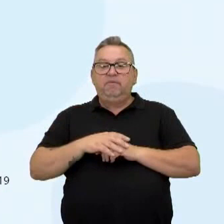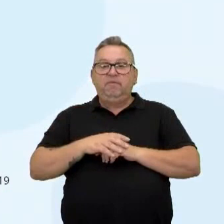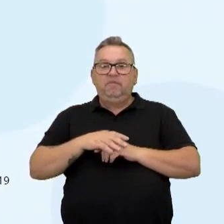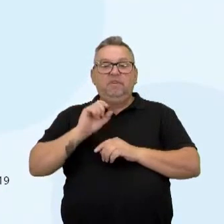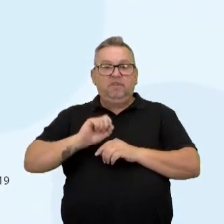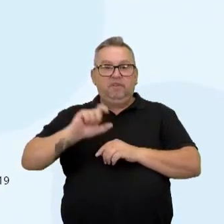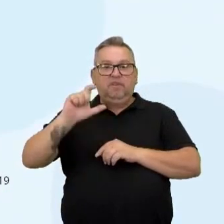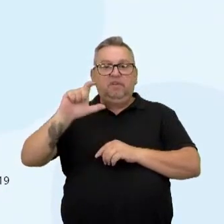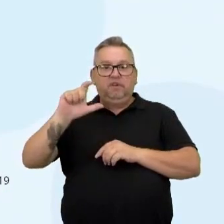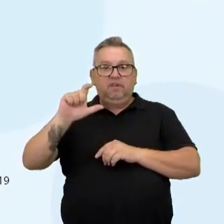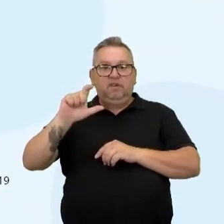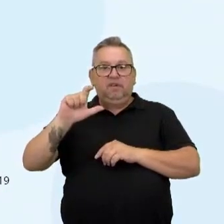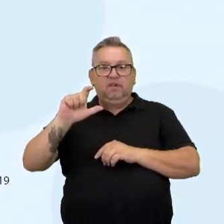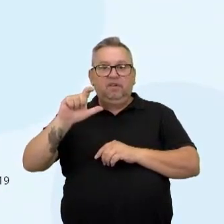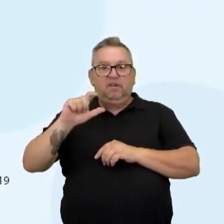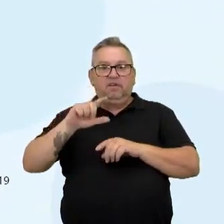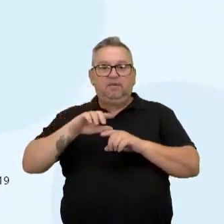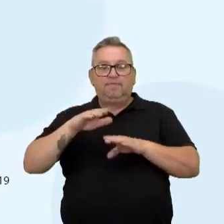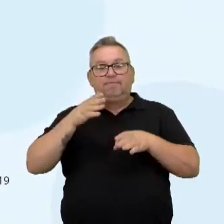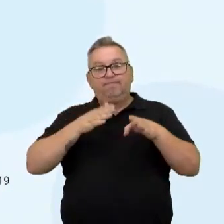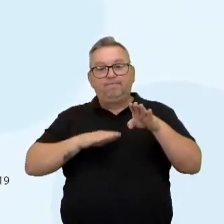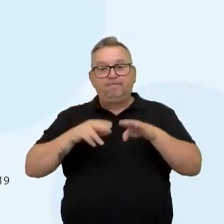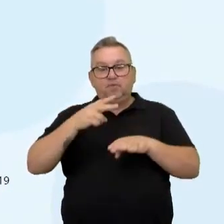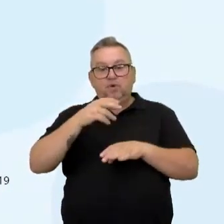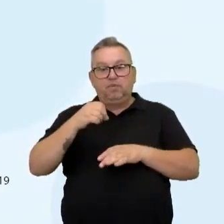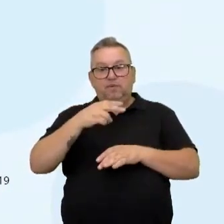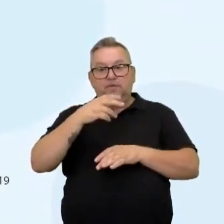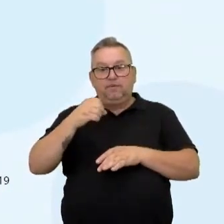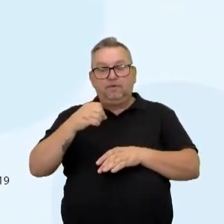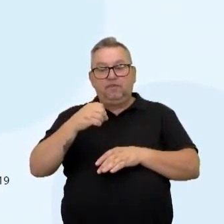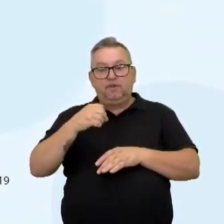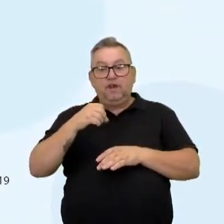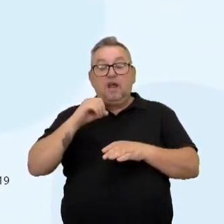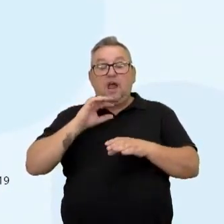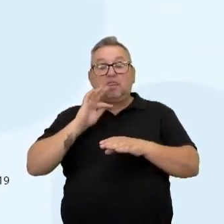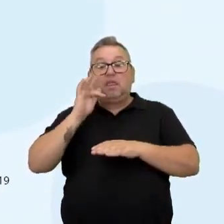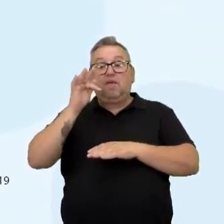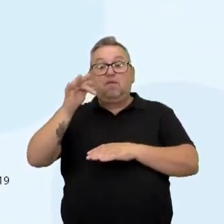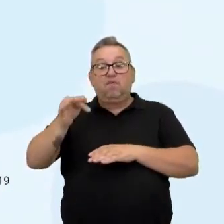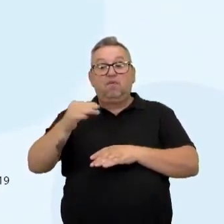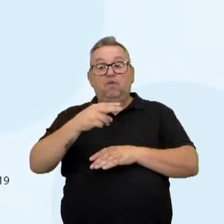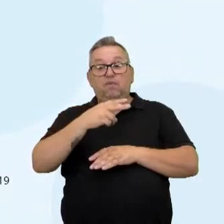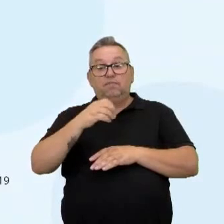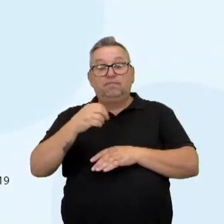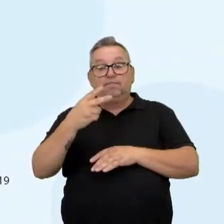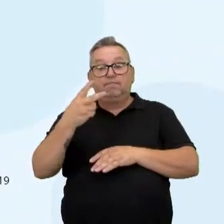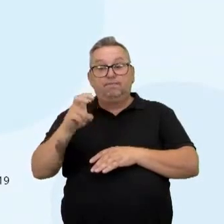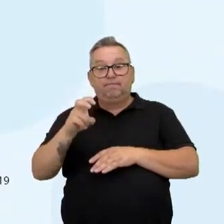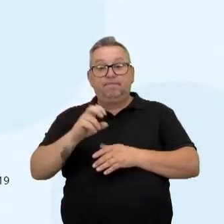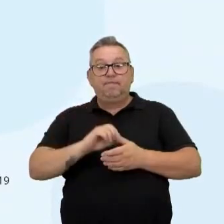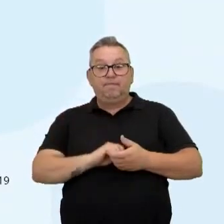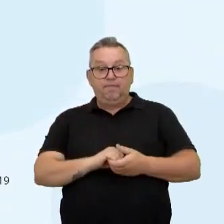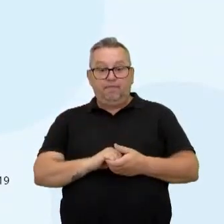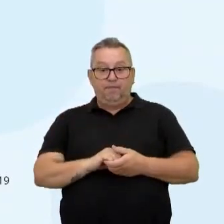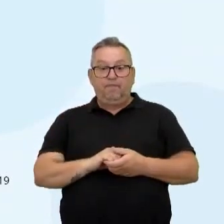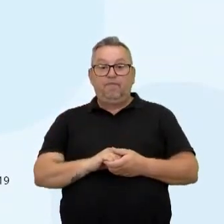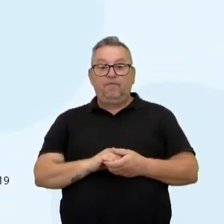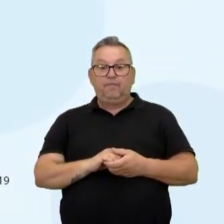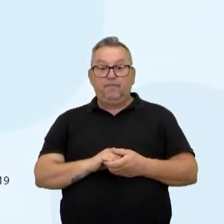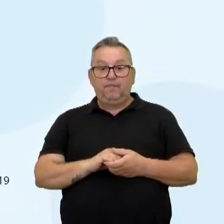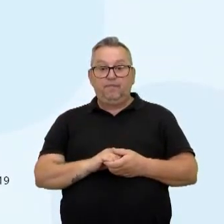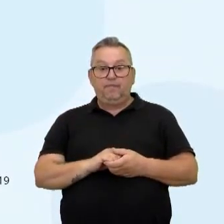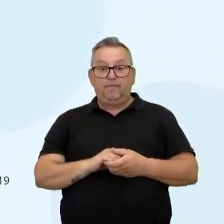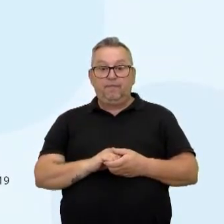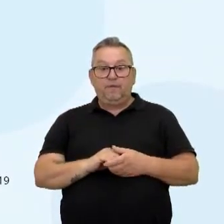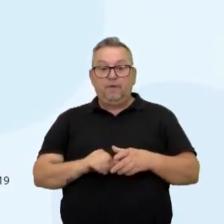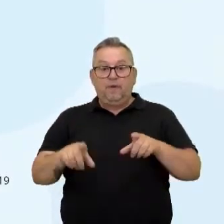de aumento, né, em média entre 2020 e uma projeção aí para os próximos anos até 2025. Né?